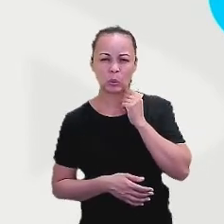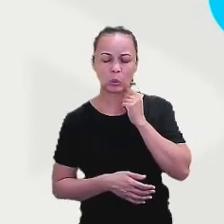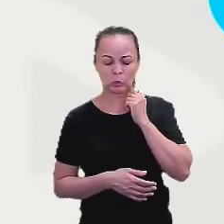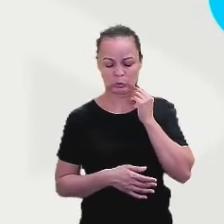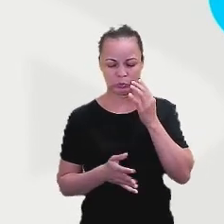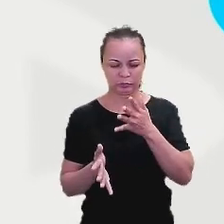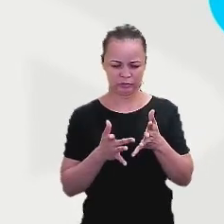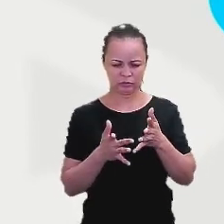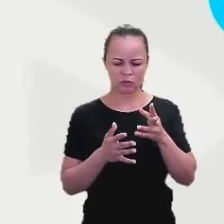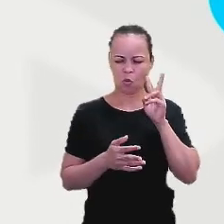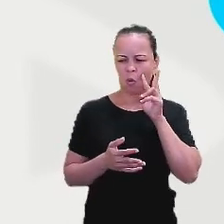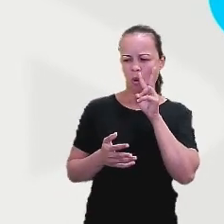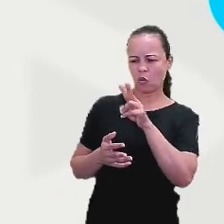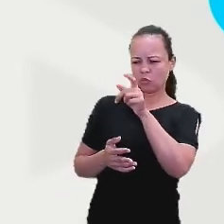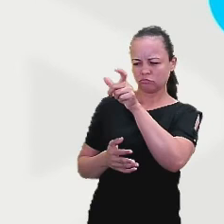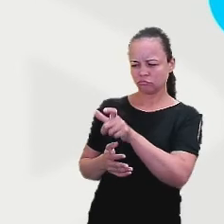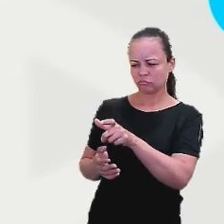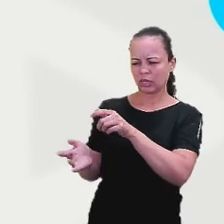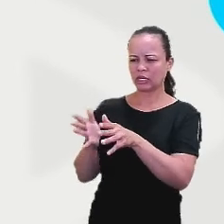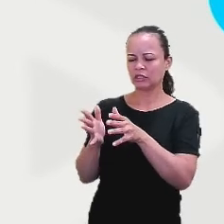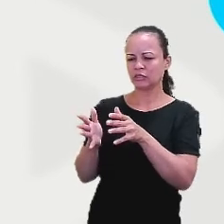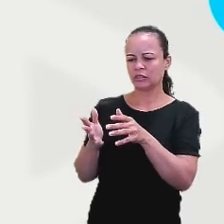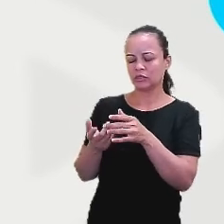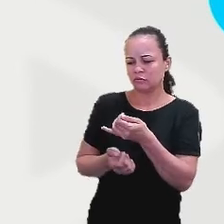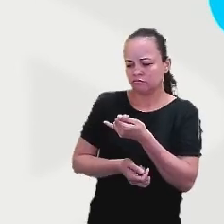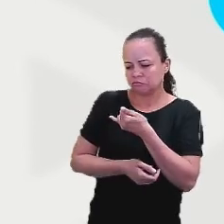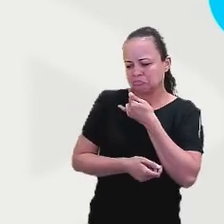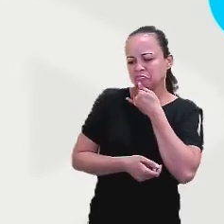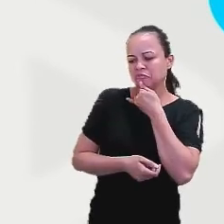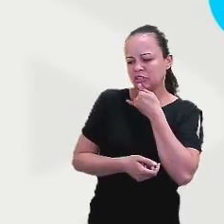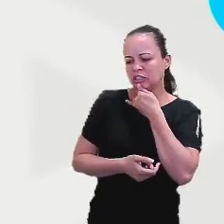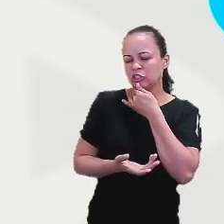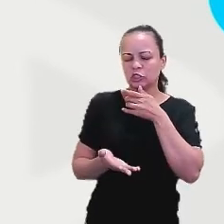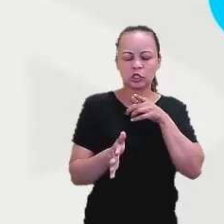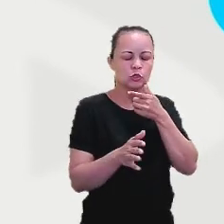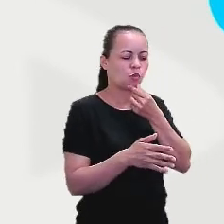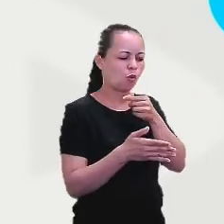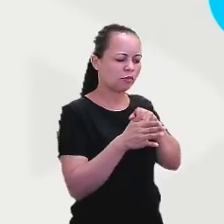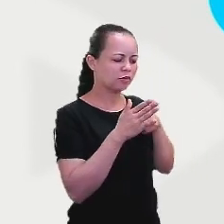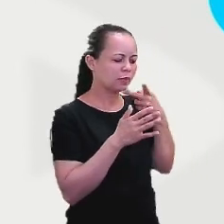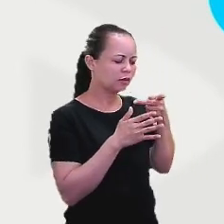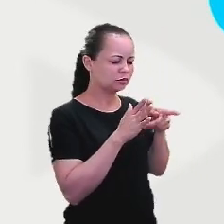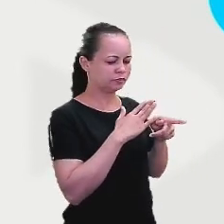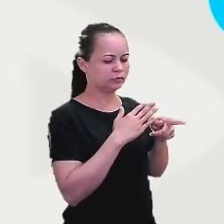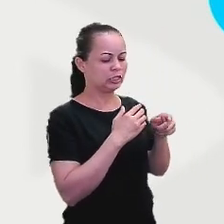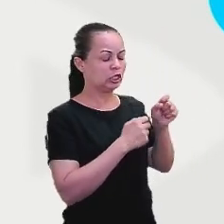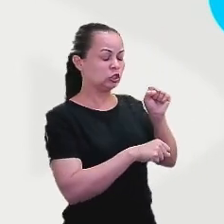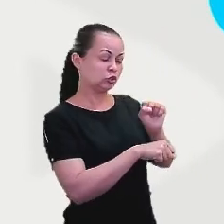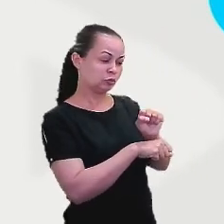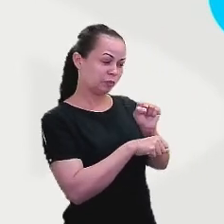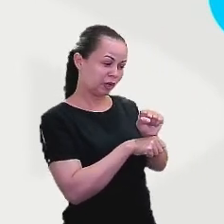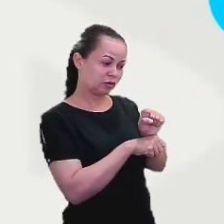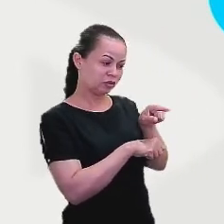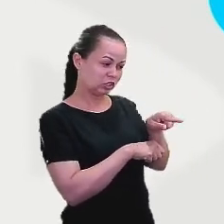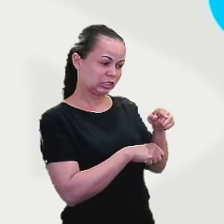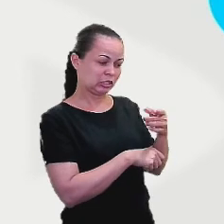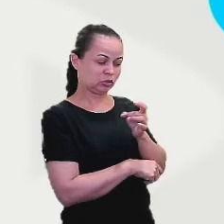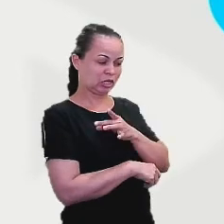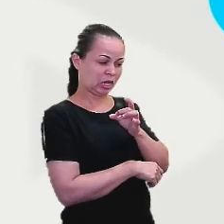caixa com a cara tão desconsolada que o caixa disse, espero que você não tenha medo de